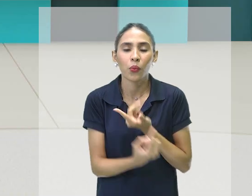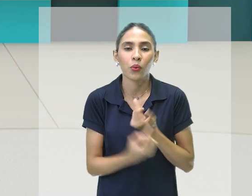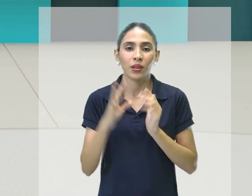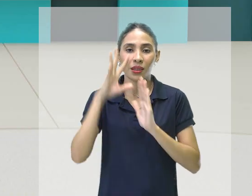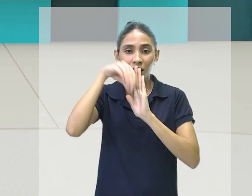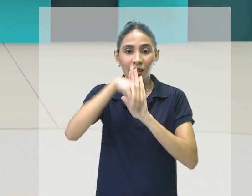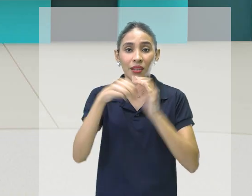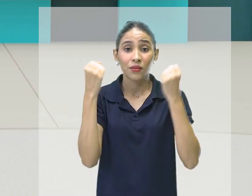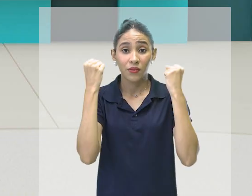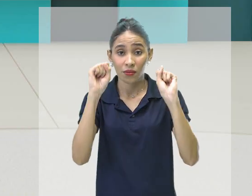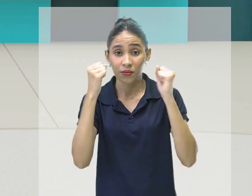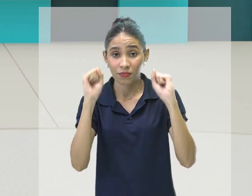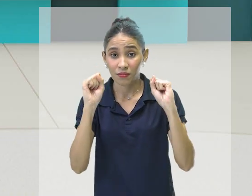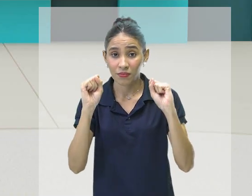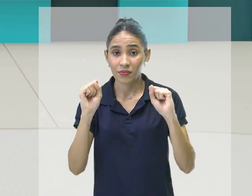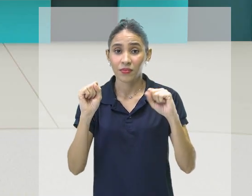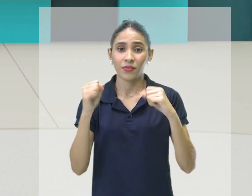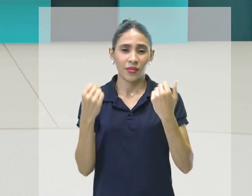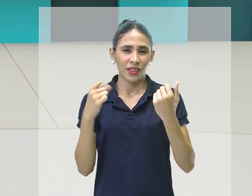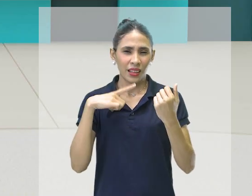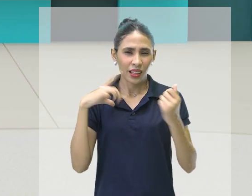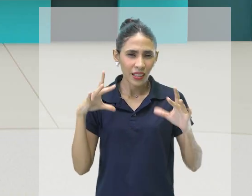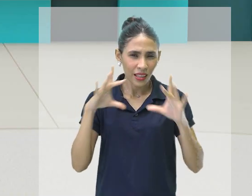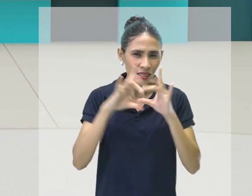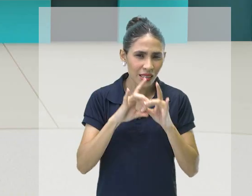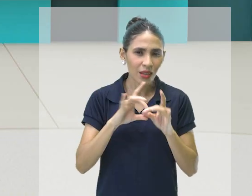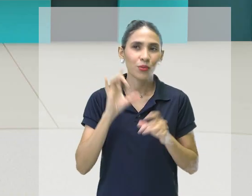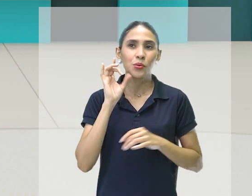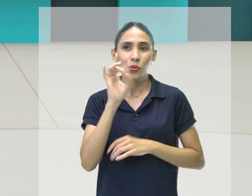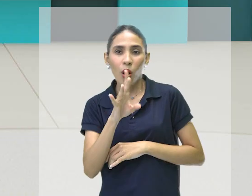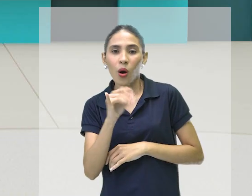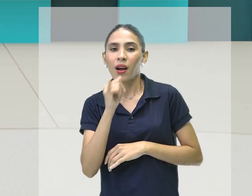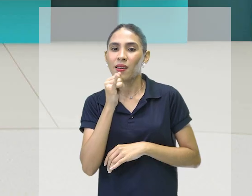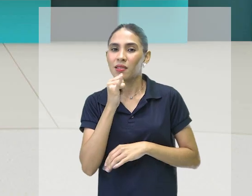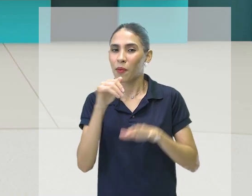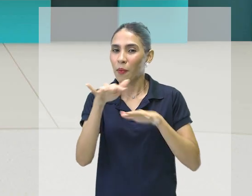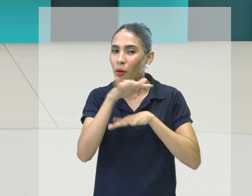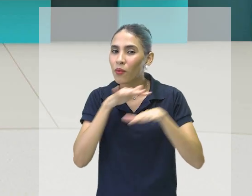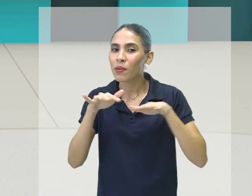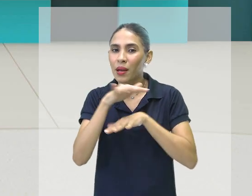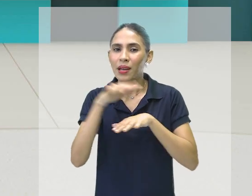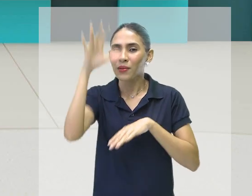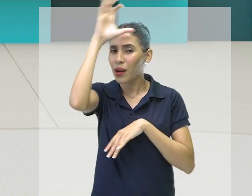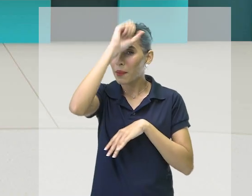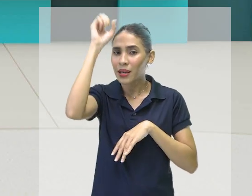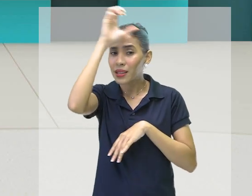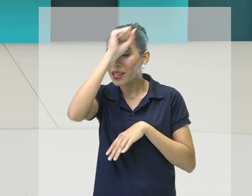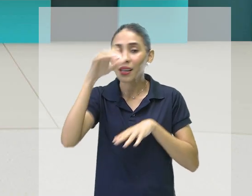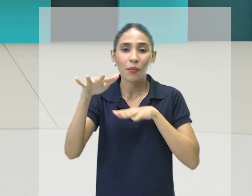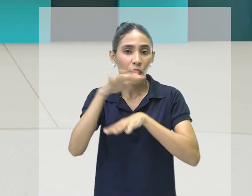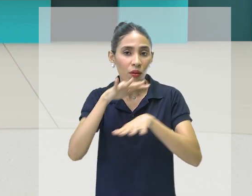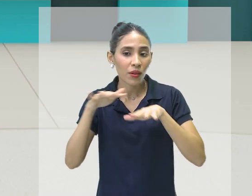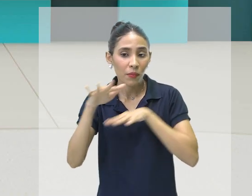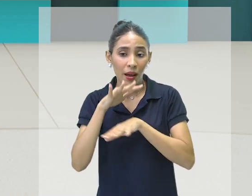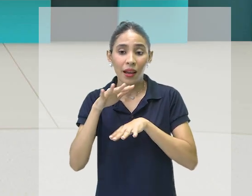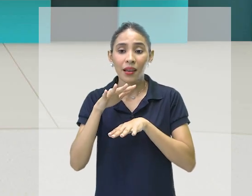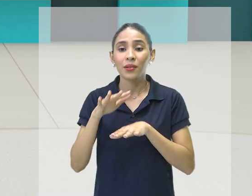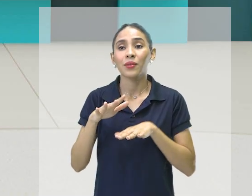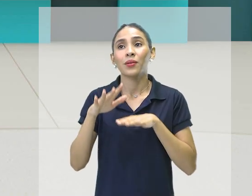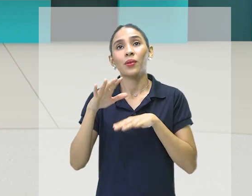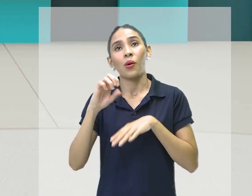isso dentro da educação física? Será que está ligado apenas à questão do movimento, de aprender o